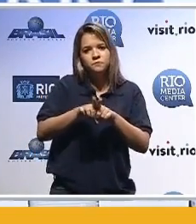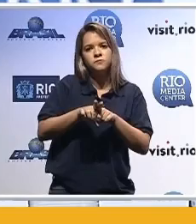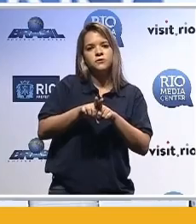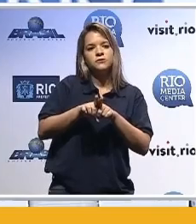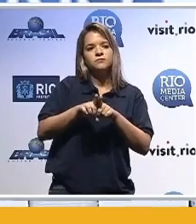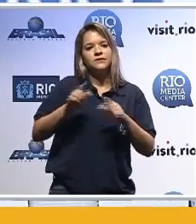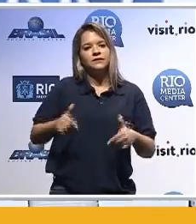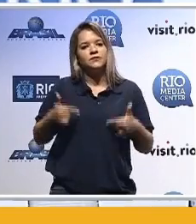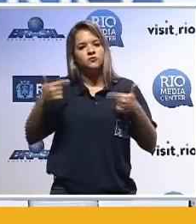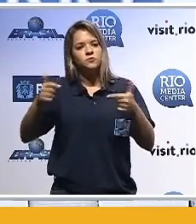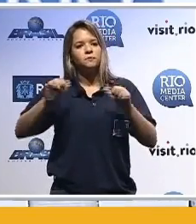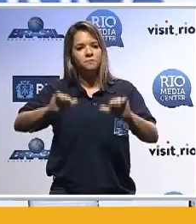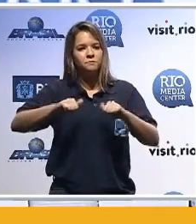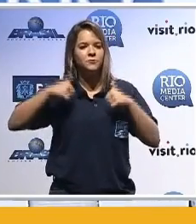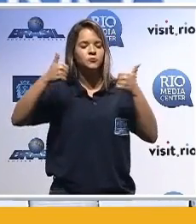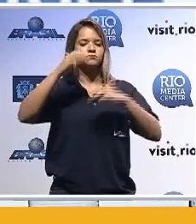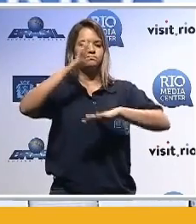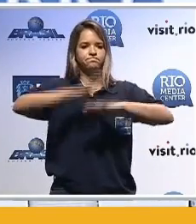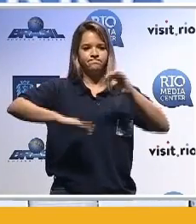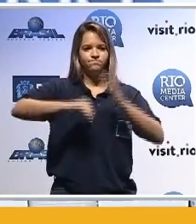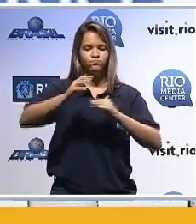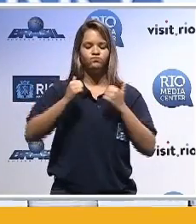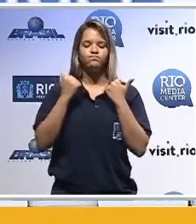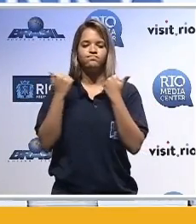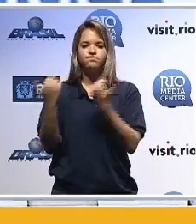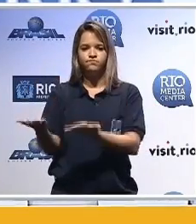qualificação e treinamento. E